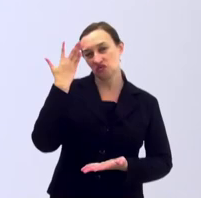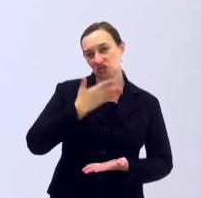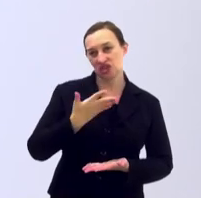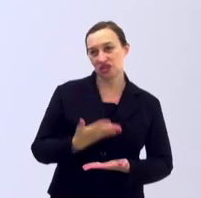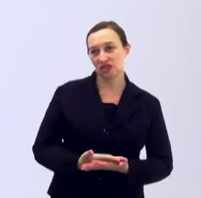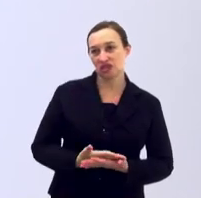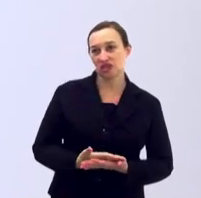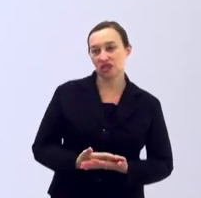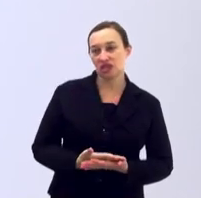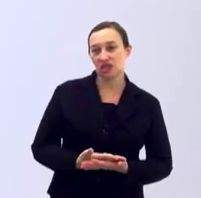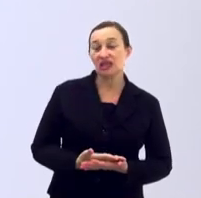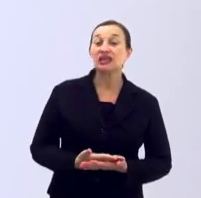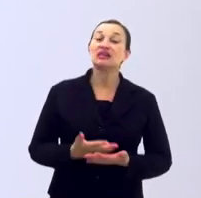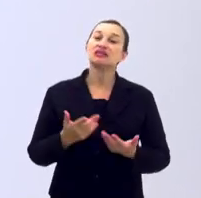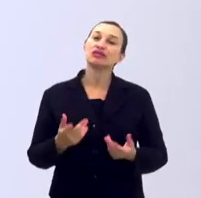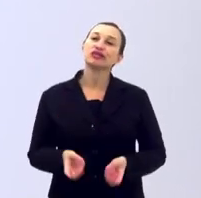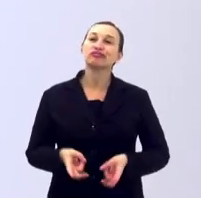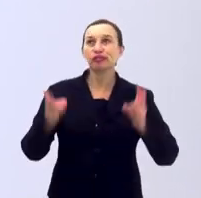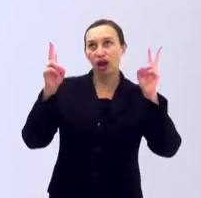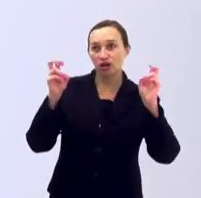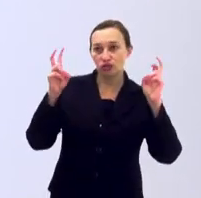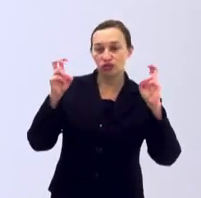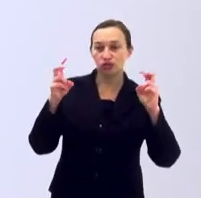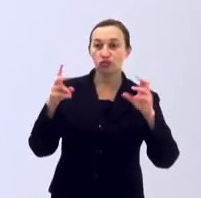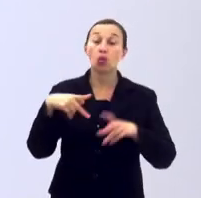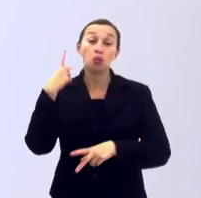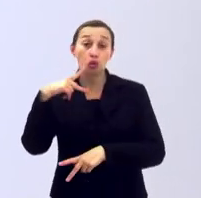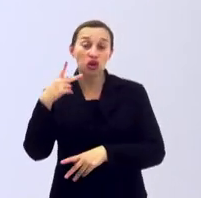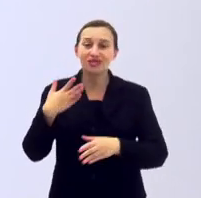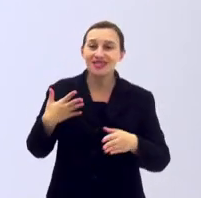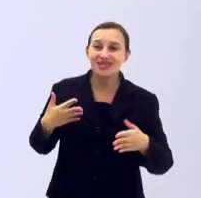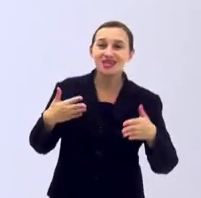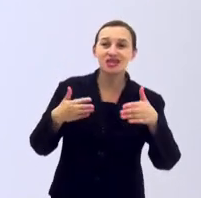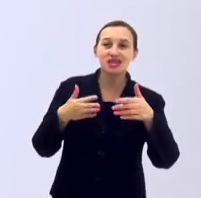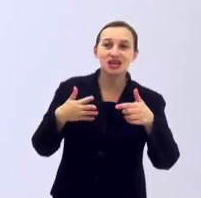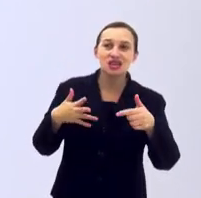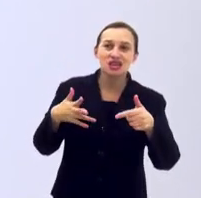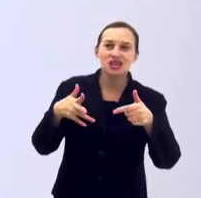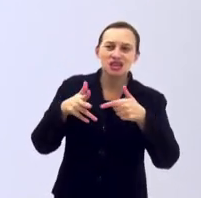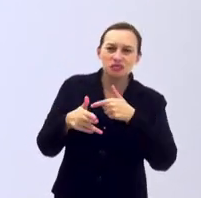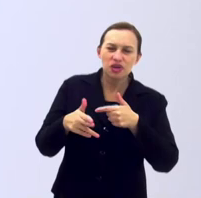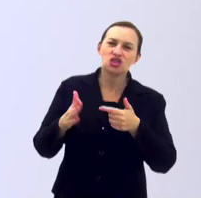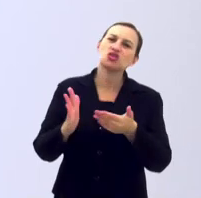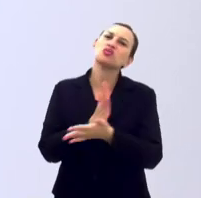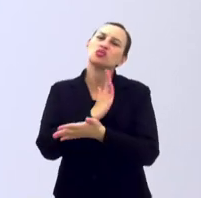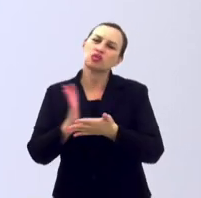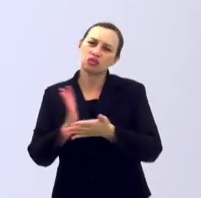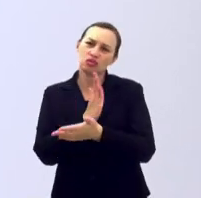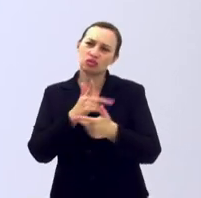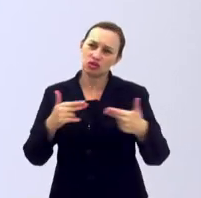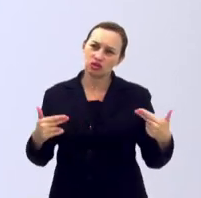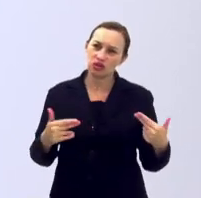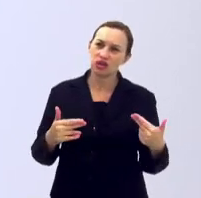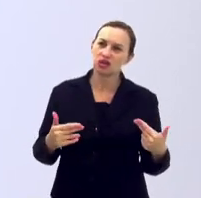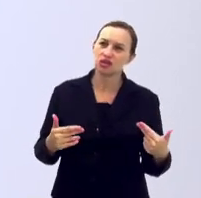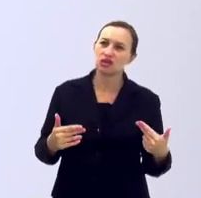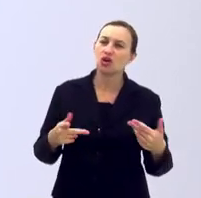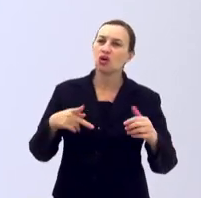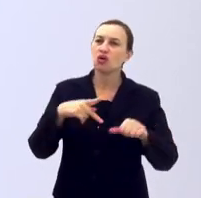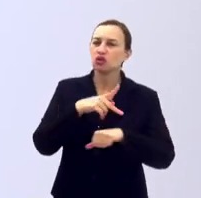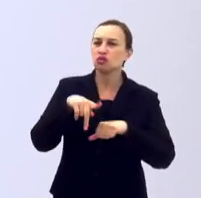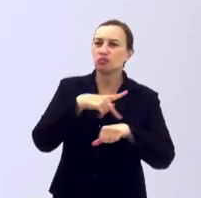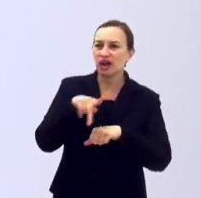haviam certas alianças e certas questões políticas que impediam, muitas das vezes,